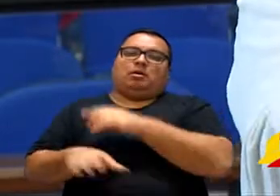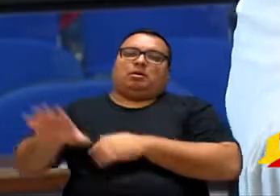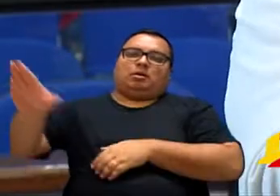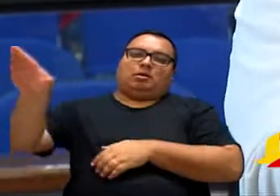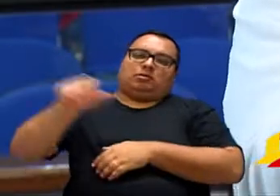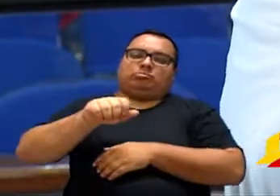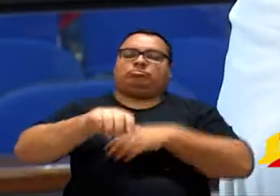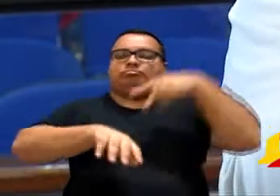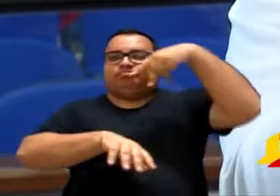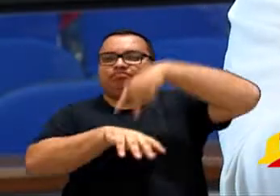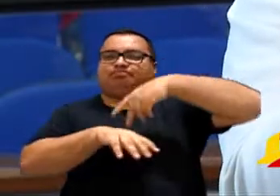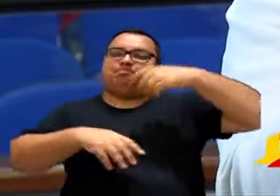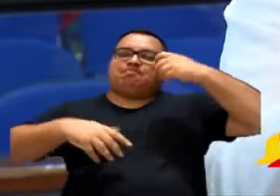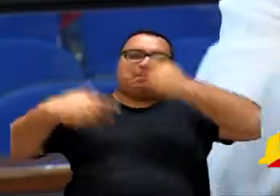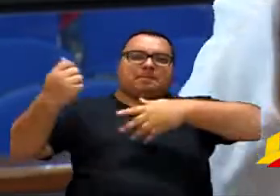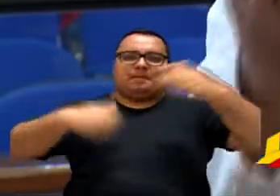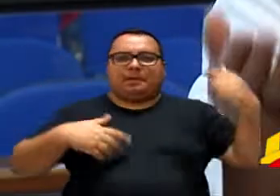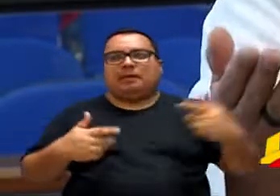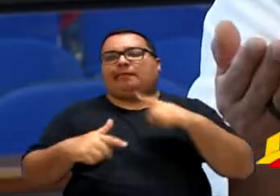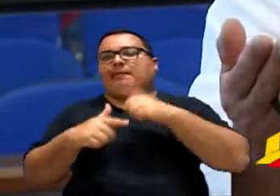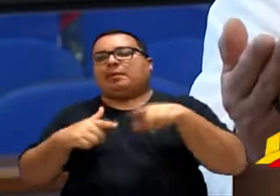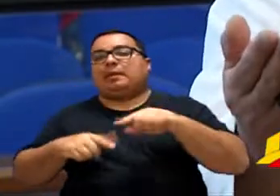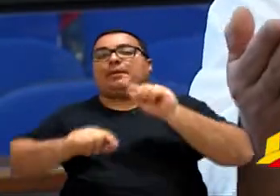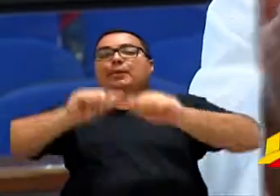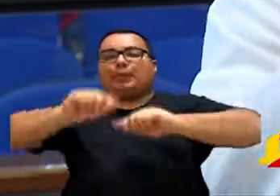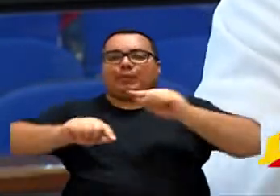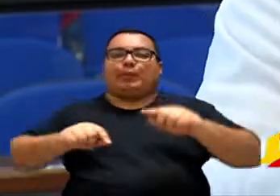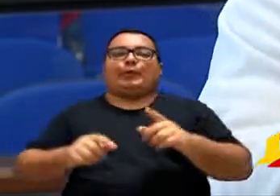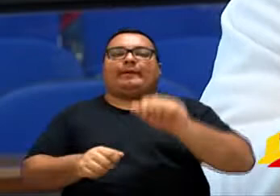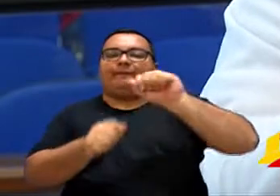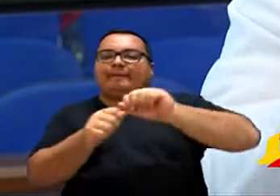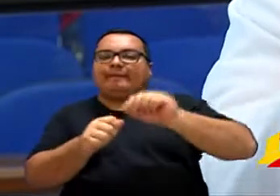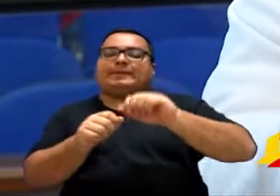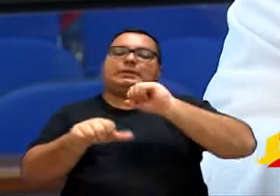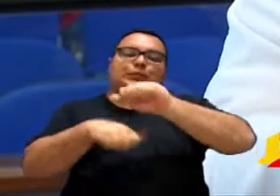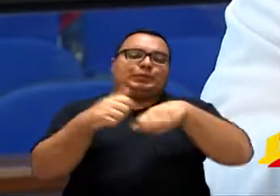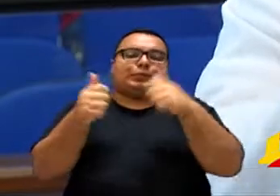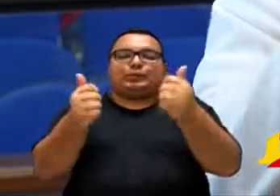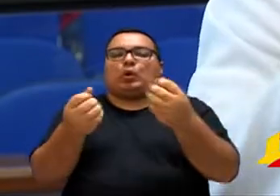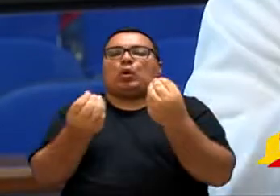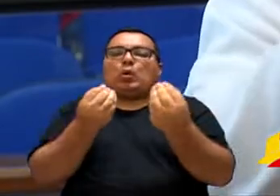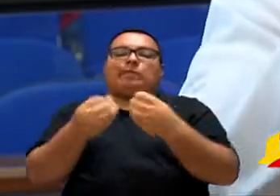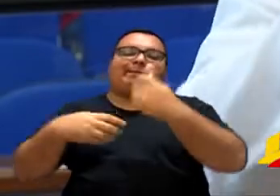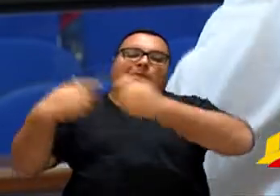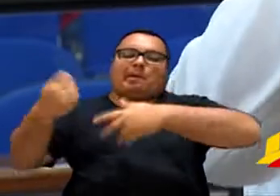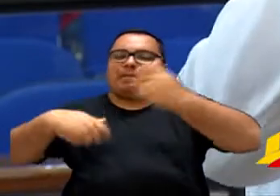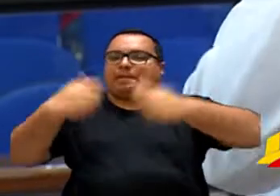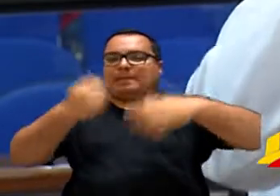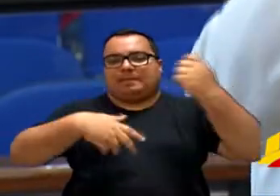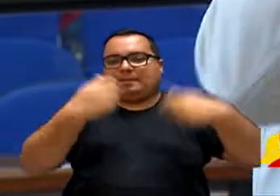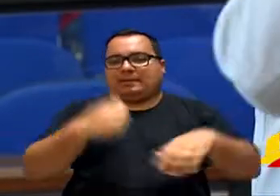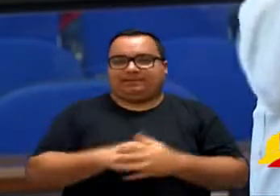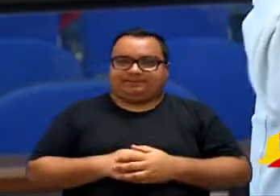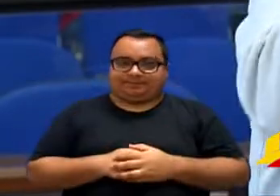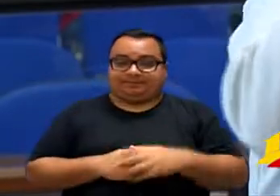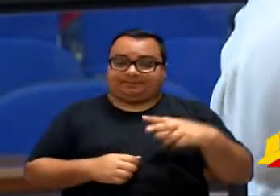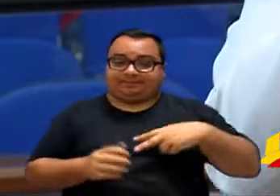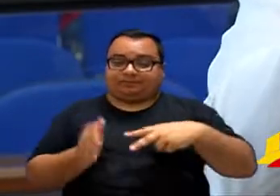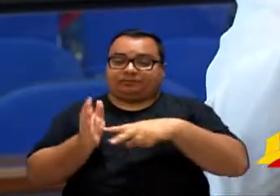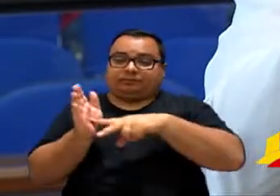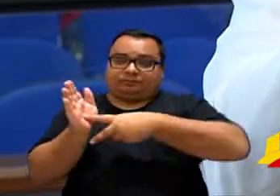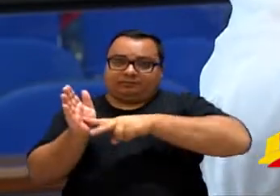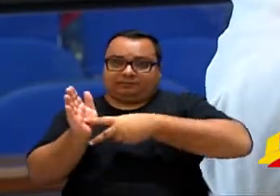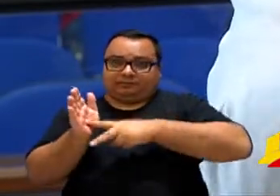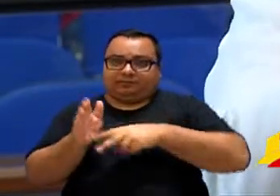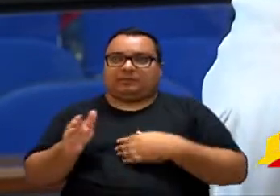e dizer o que está acontecendo e o que vai fazer é isso que nós queremos eu diante do sindicato por oito